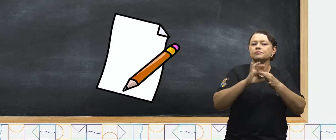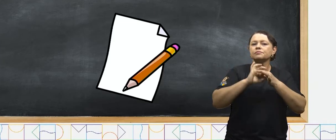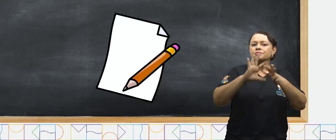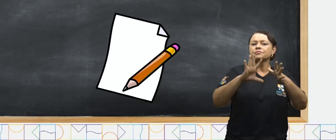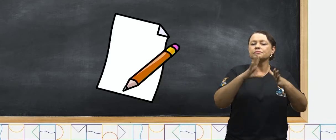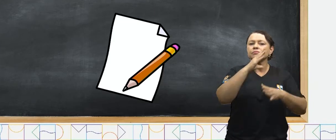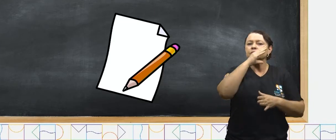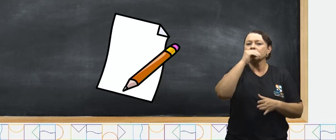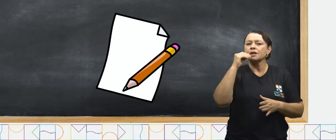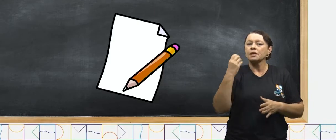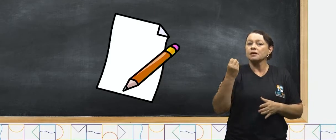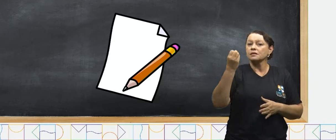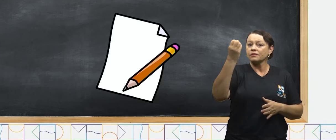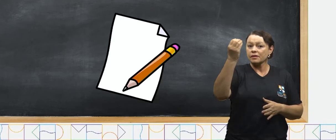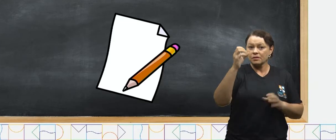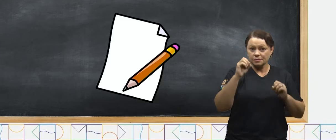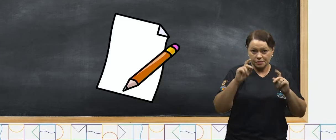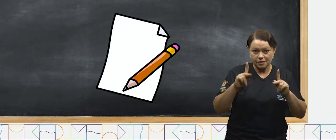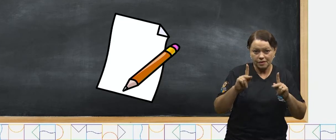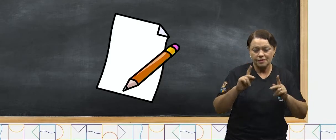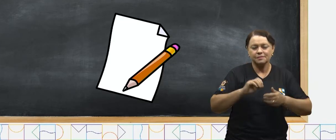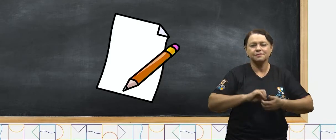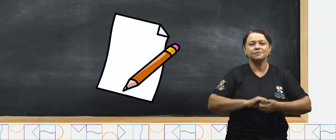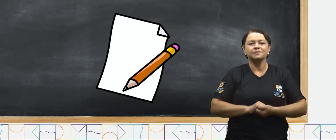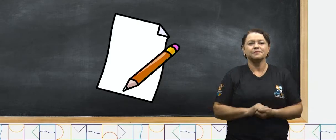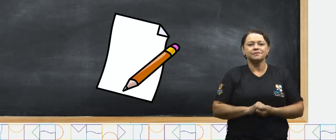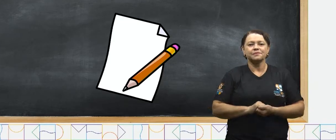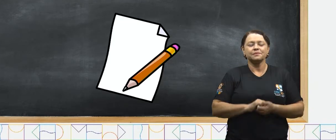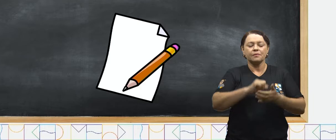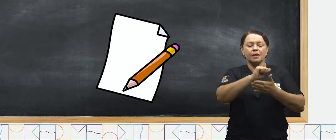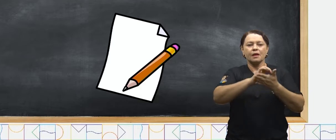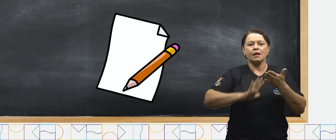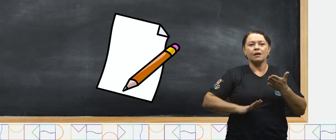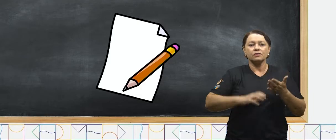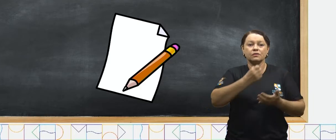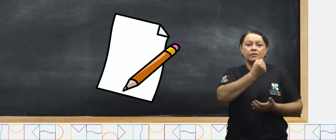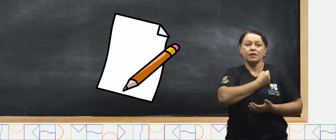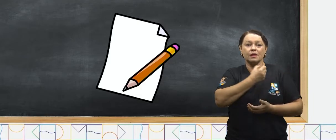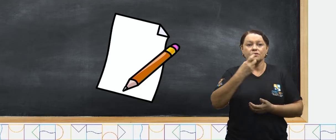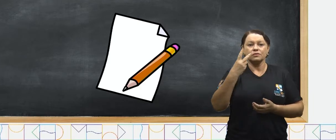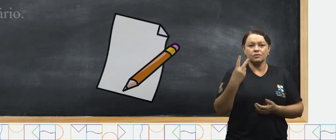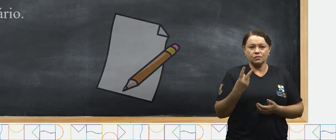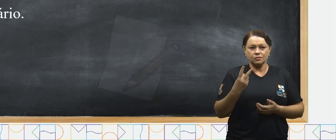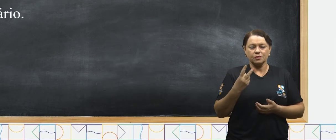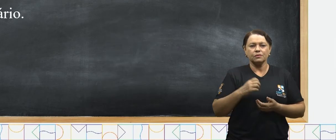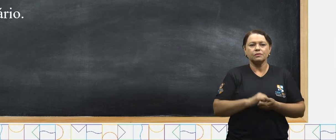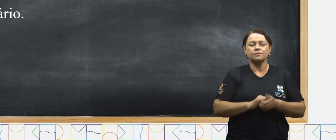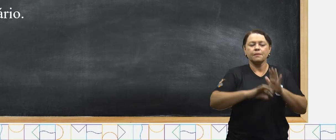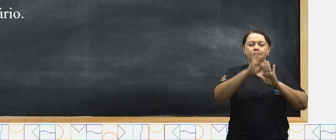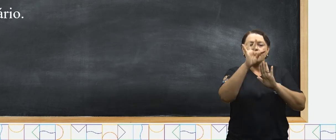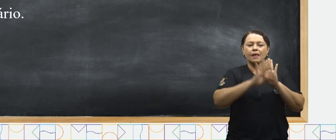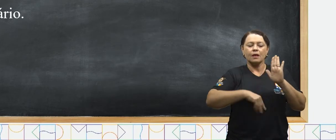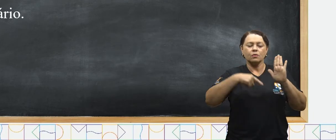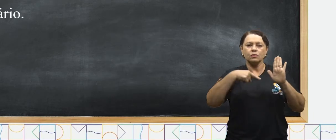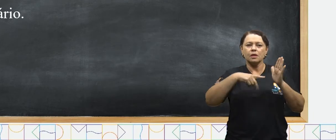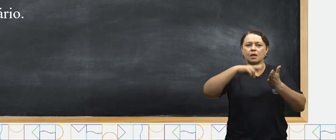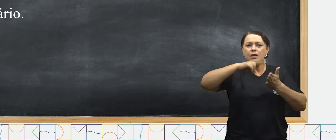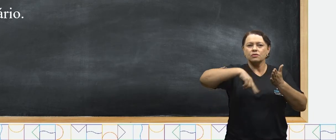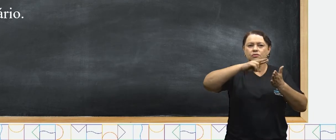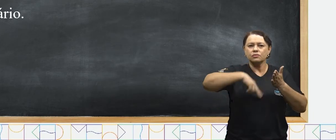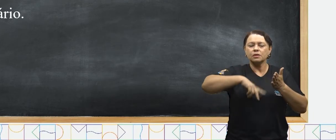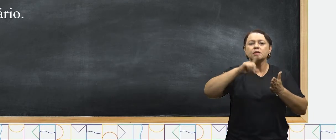autorização para viajar. Ok, aluno? Atividade número 2. O texto lido